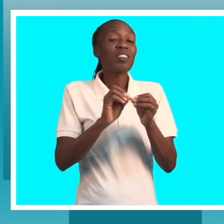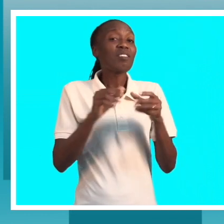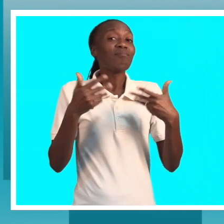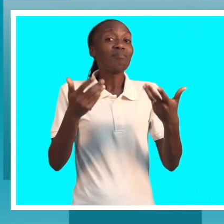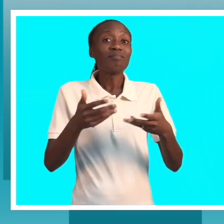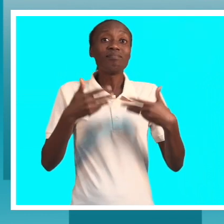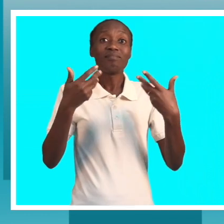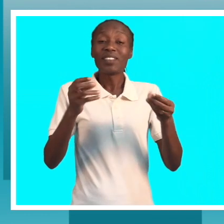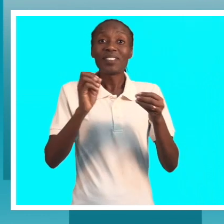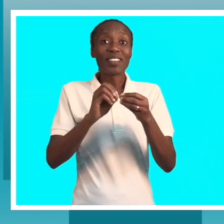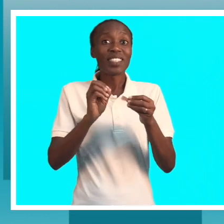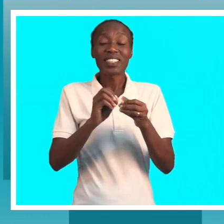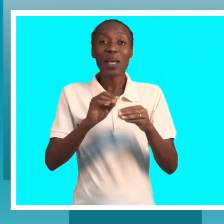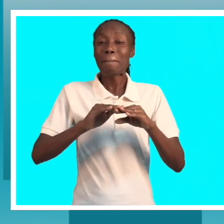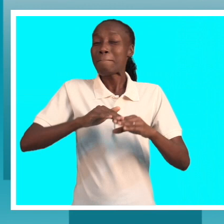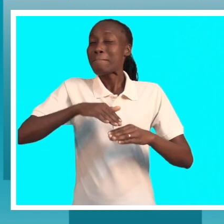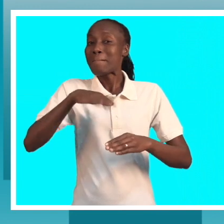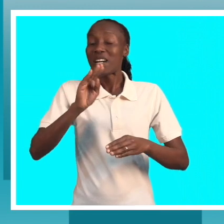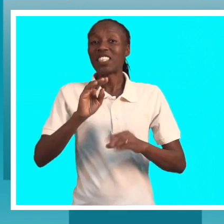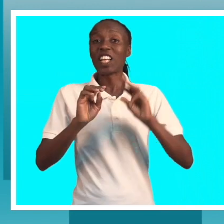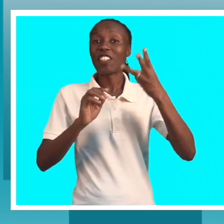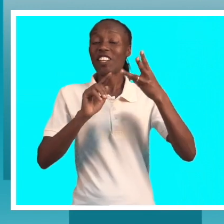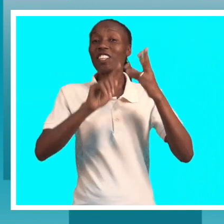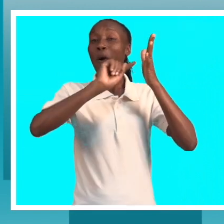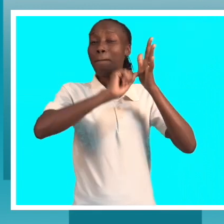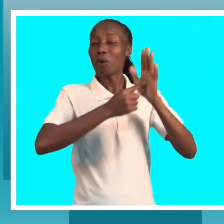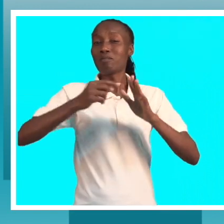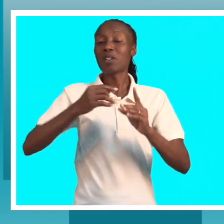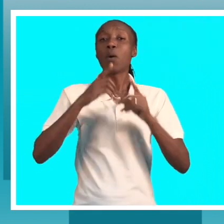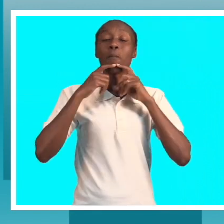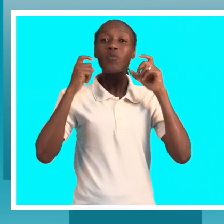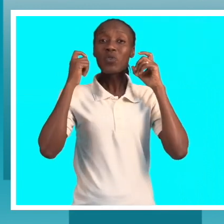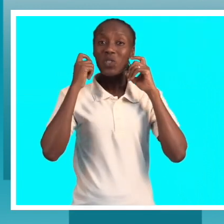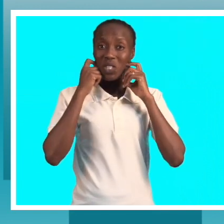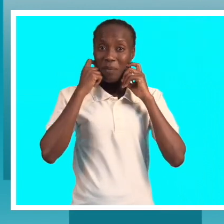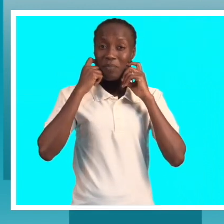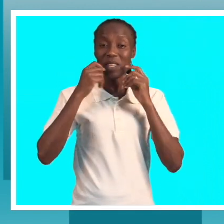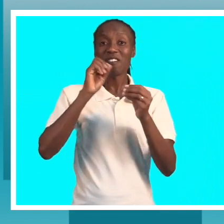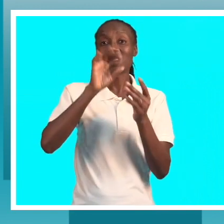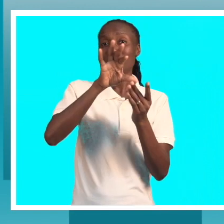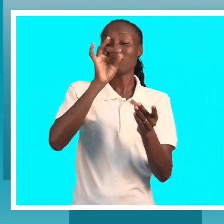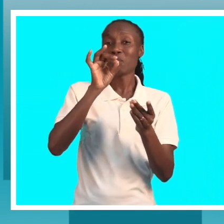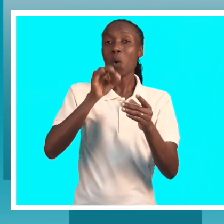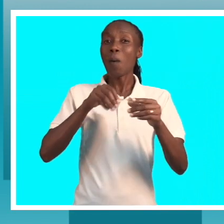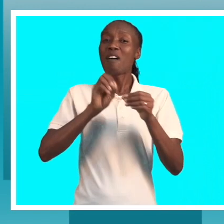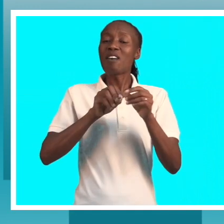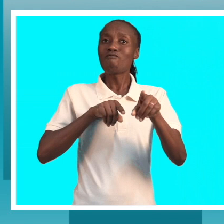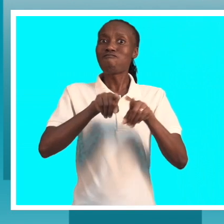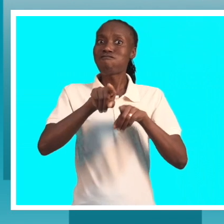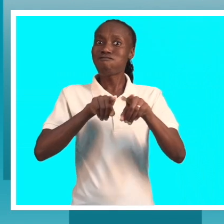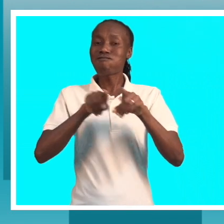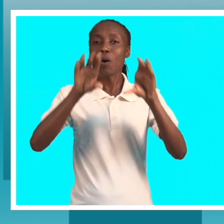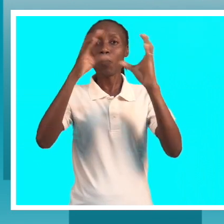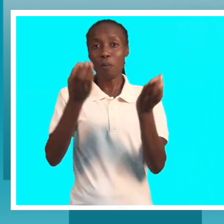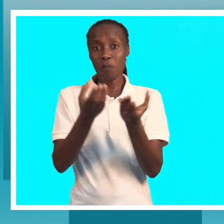mesmo apagar das luzes, Tanocha fez aqueles três pontos e Moçambique qualificou-se para o Campeonato do Mundo. uma noite histórica,